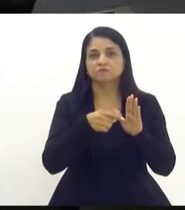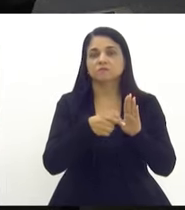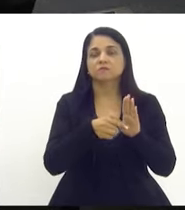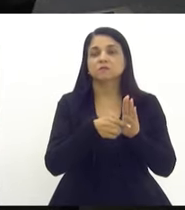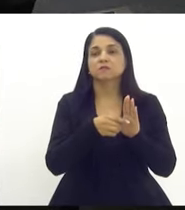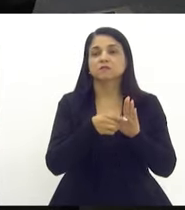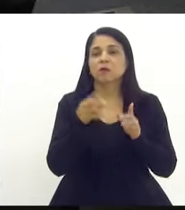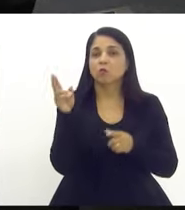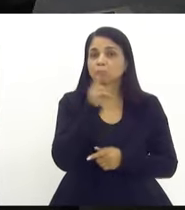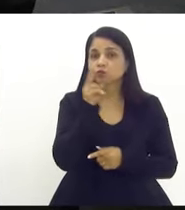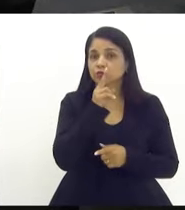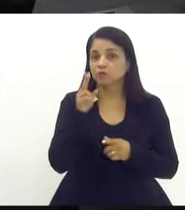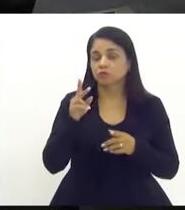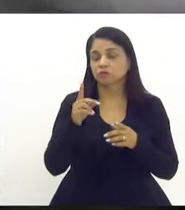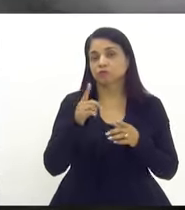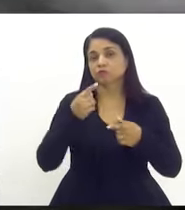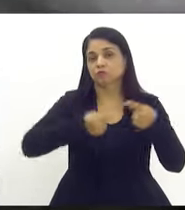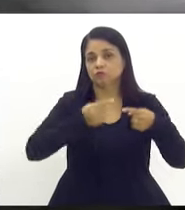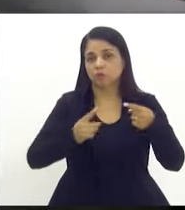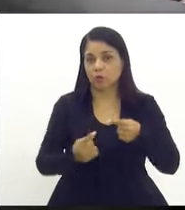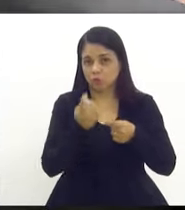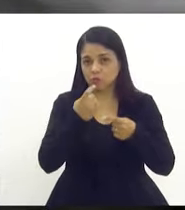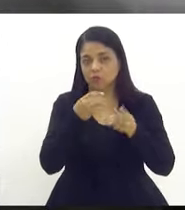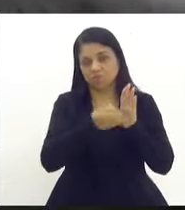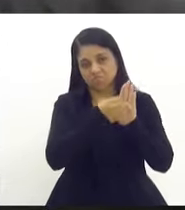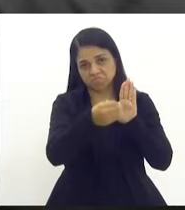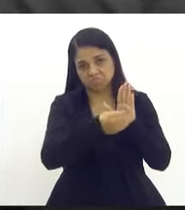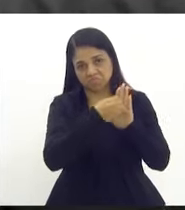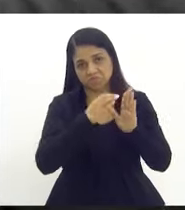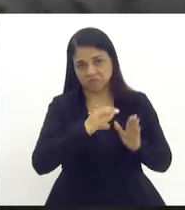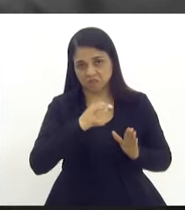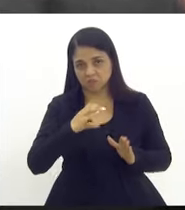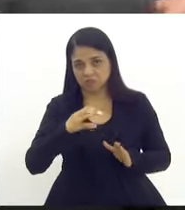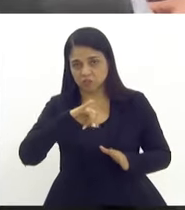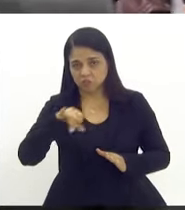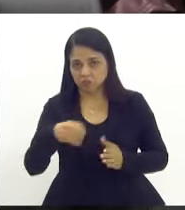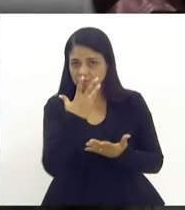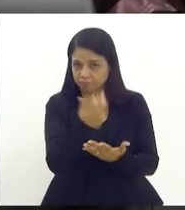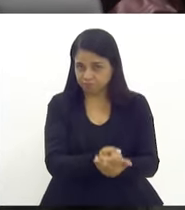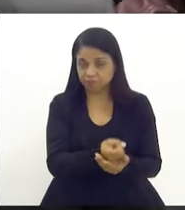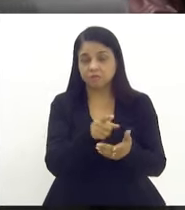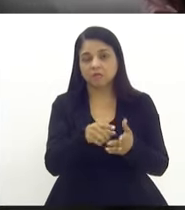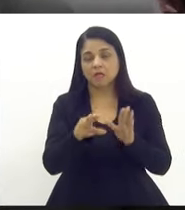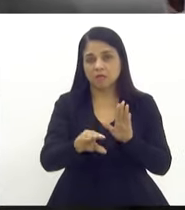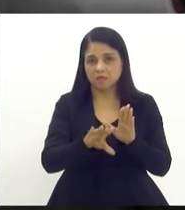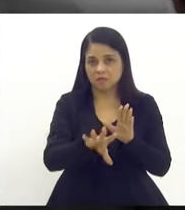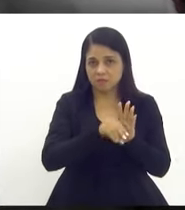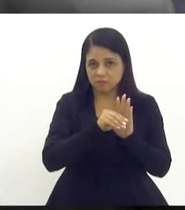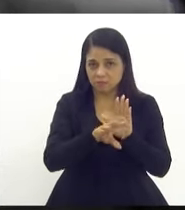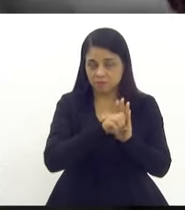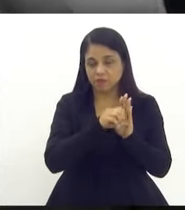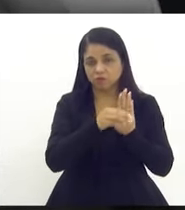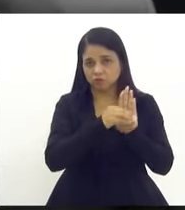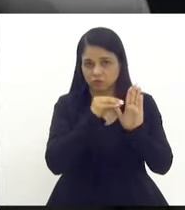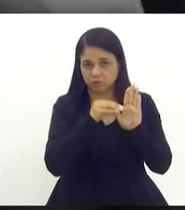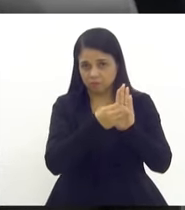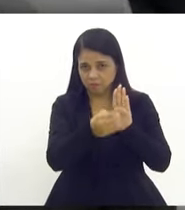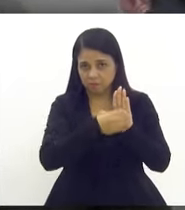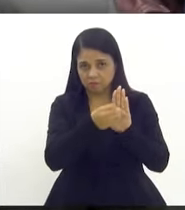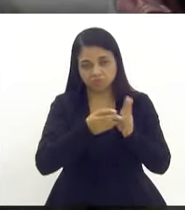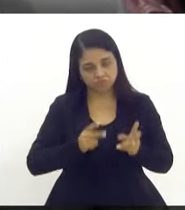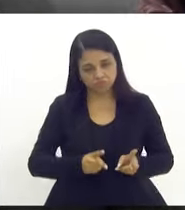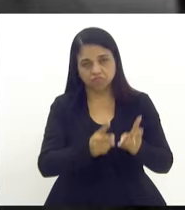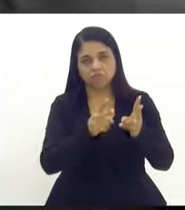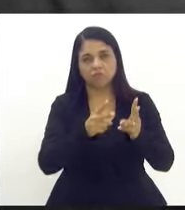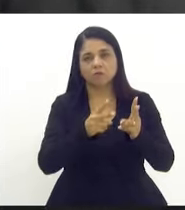de urgência, discussão única, o parecer é favorável da CCJ, no entanto, há recebimento de emendas. pedir a Vossa Excelência que siga o trâmite. Parecer